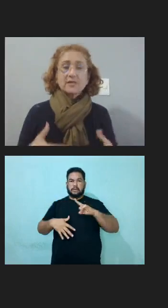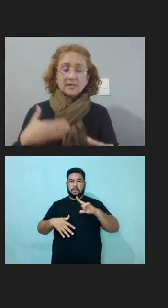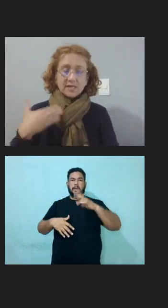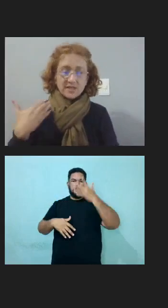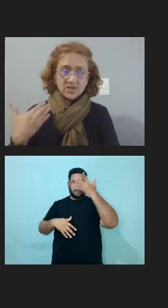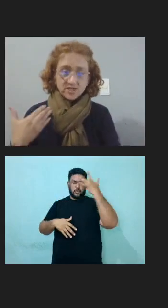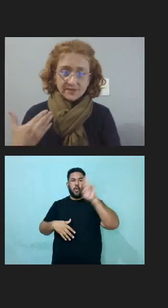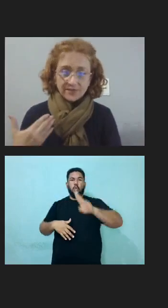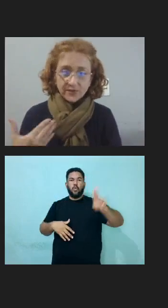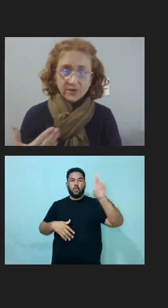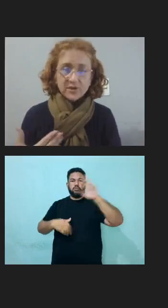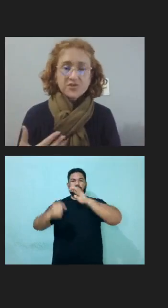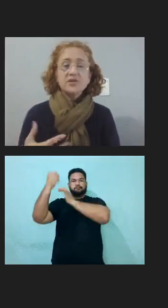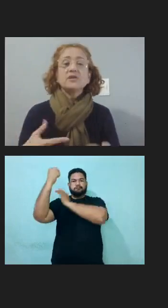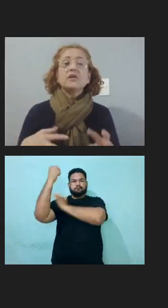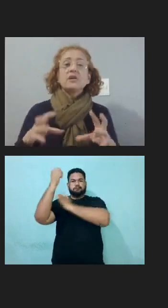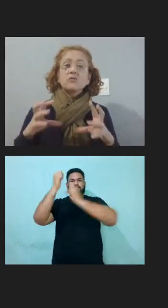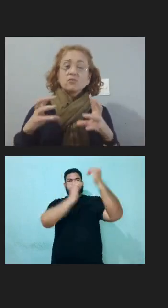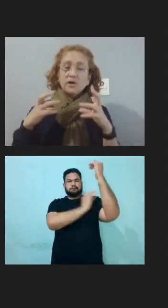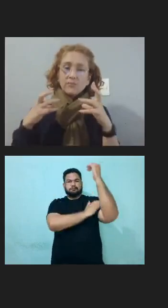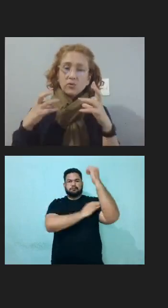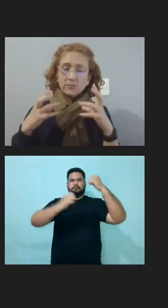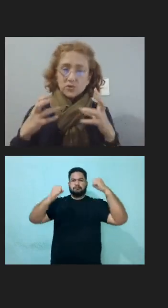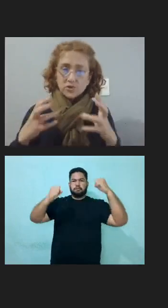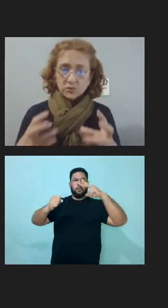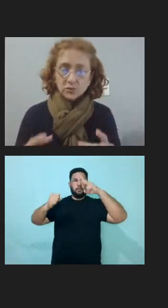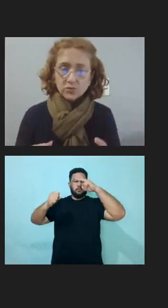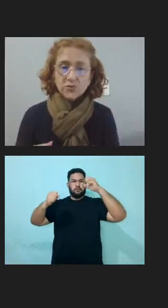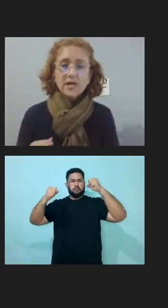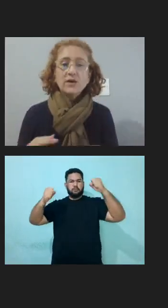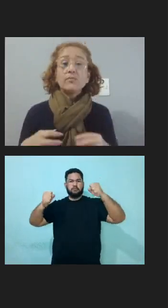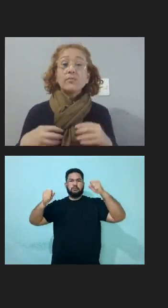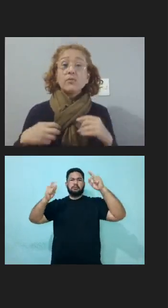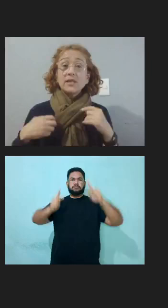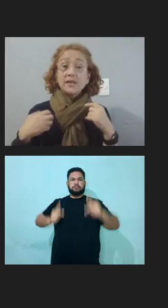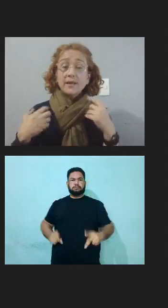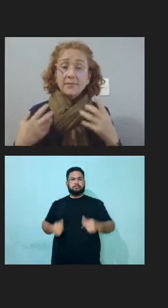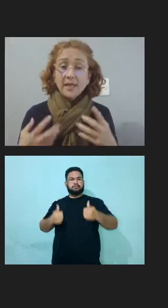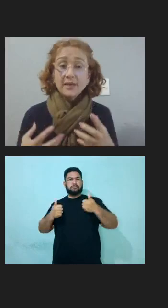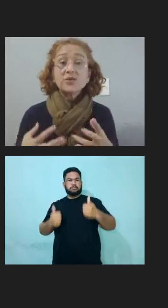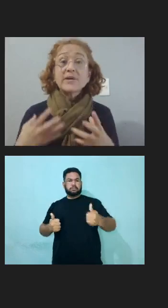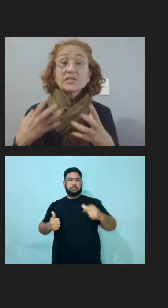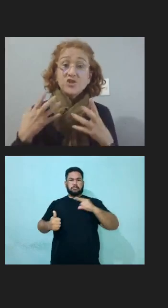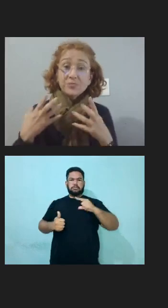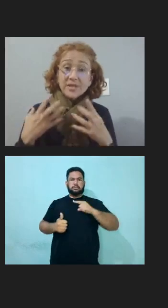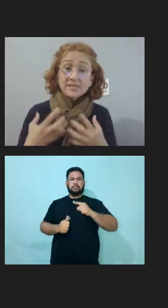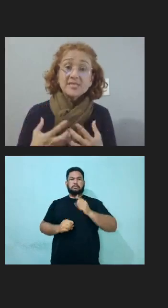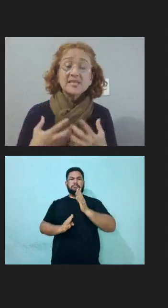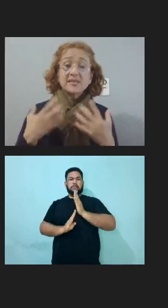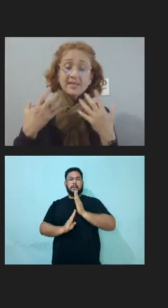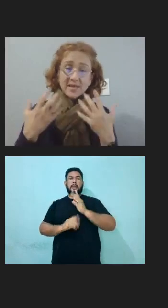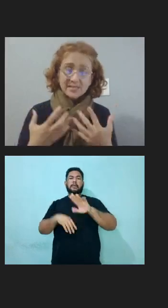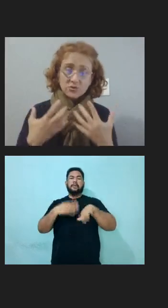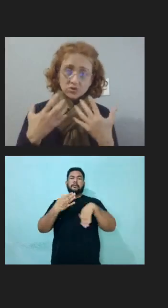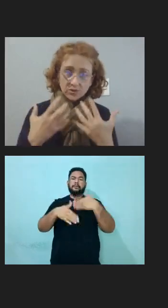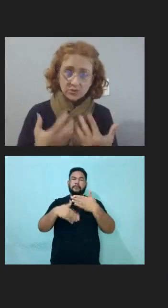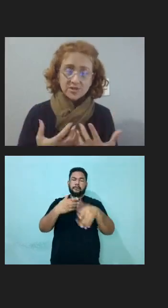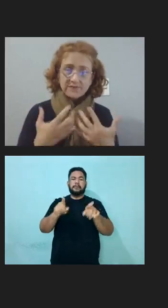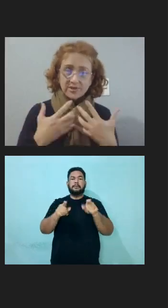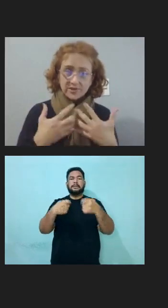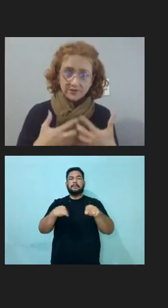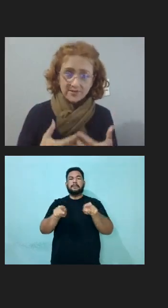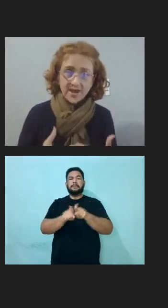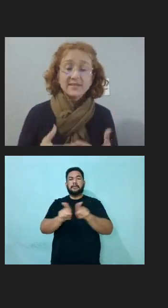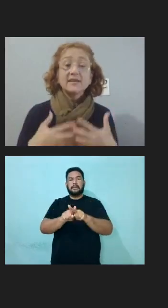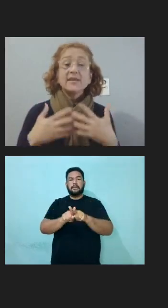musculatura, deixa ela forte, com uma boa postura, um bom alinhamento, mas a gente precisa que essa musculatura que